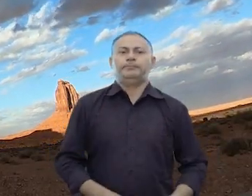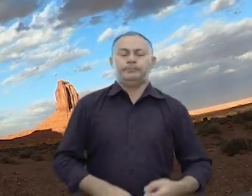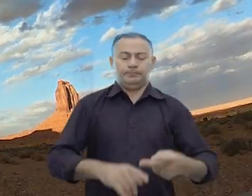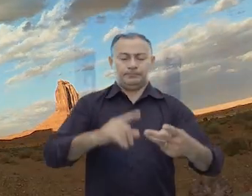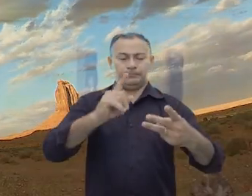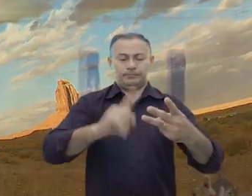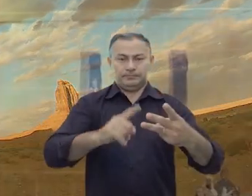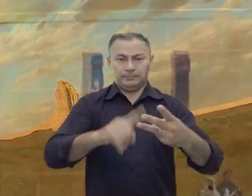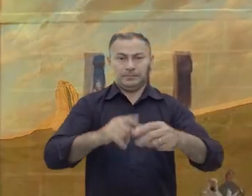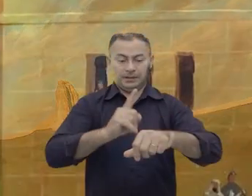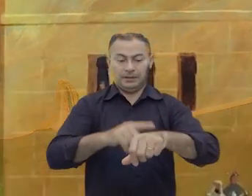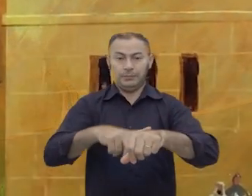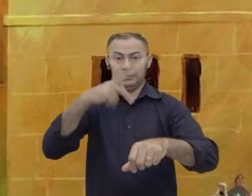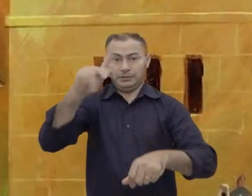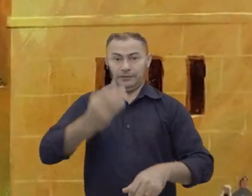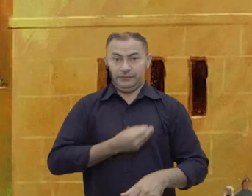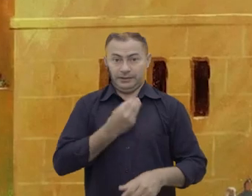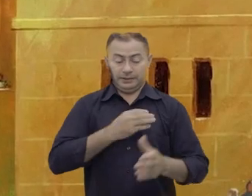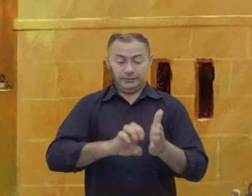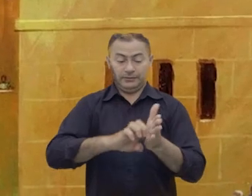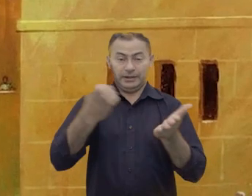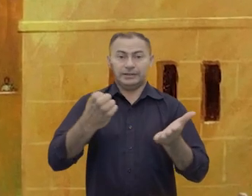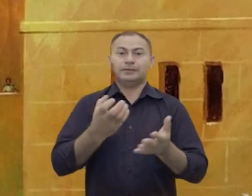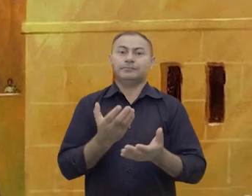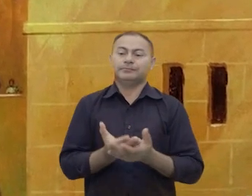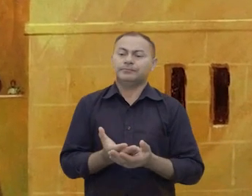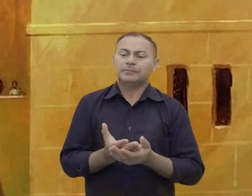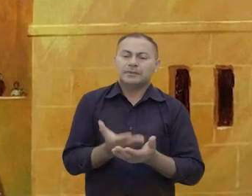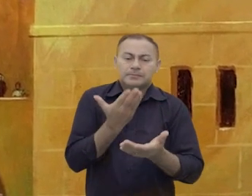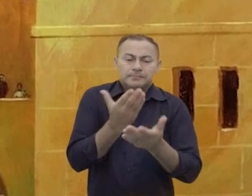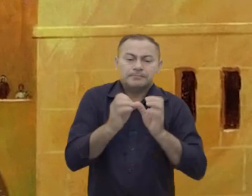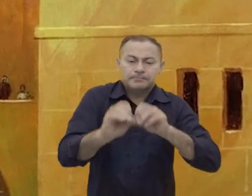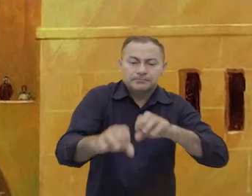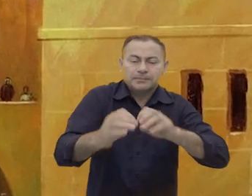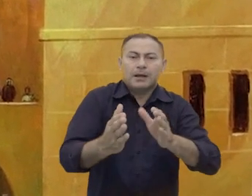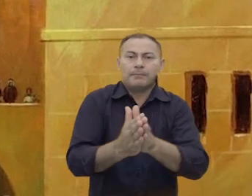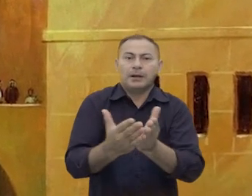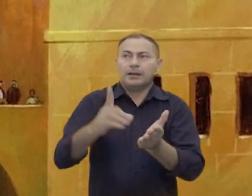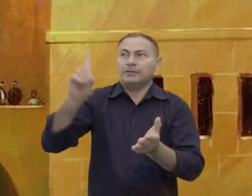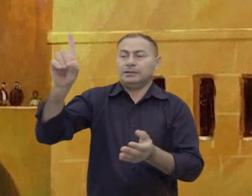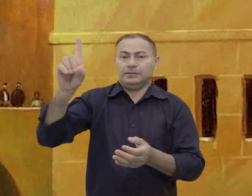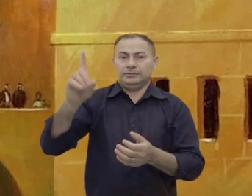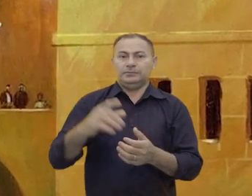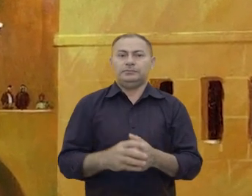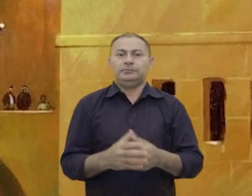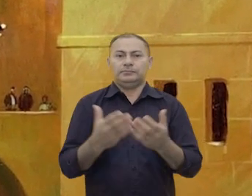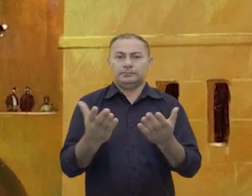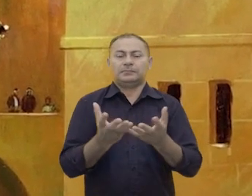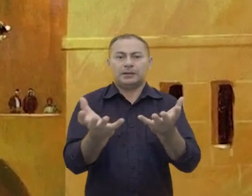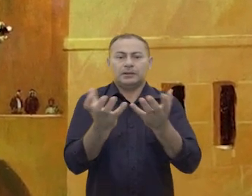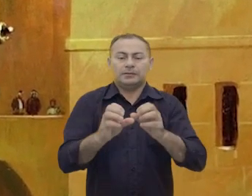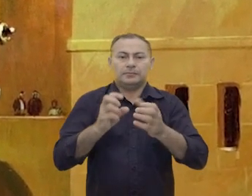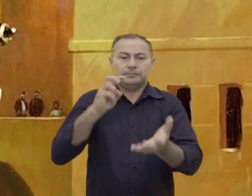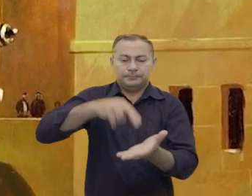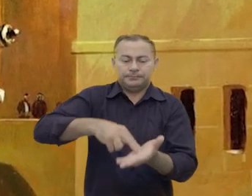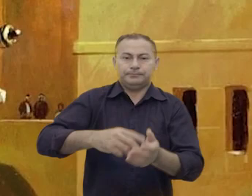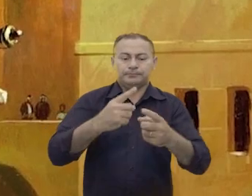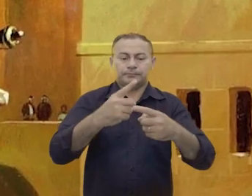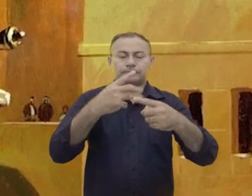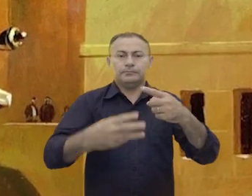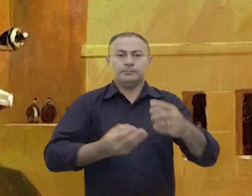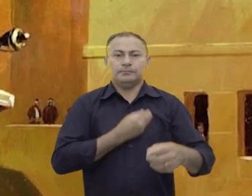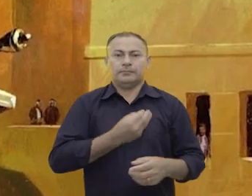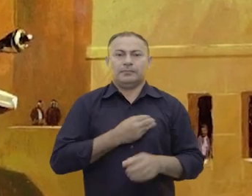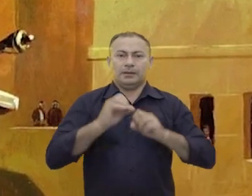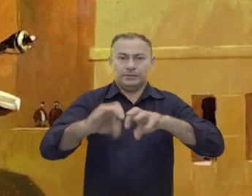afirma. No terceiro período de sua vida, Esdras dedicou-se totalmente ao ensino da palavra de Deus. Ele quis